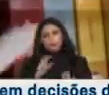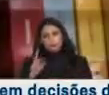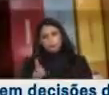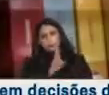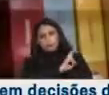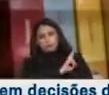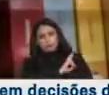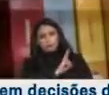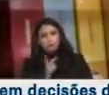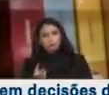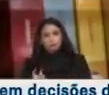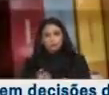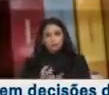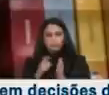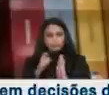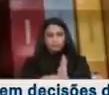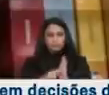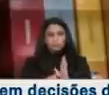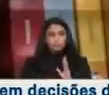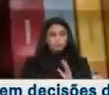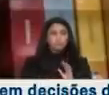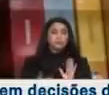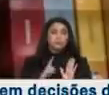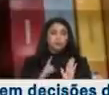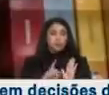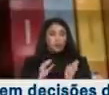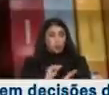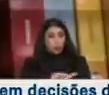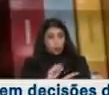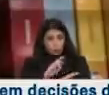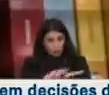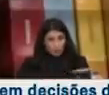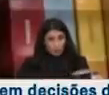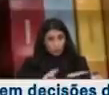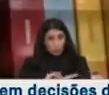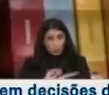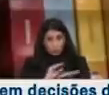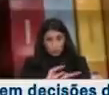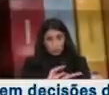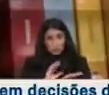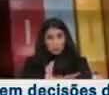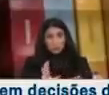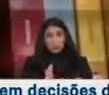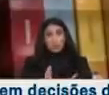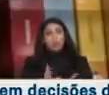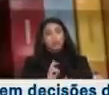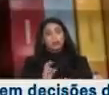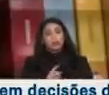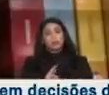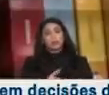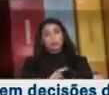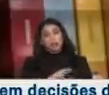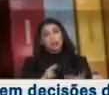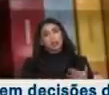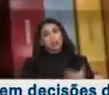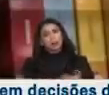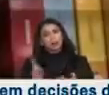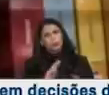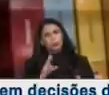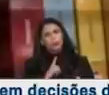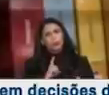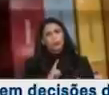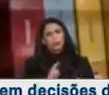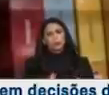a utilização das emendas de relator para inclusão na peça orçamentária de recurso avulsos